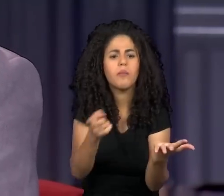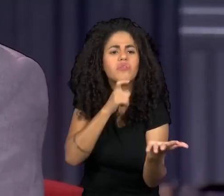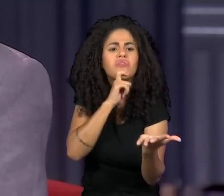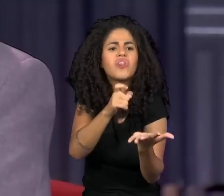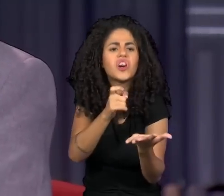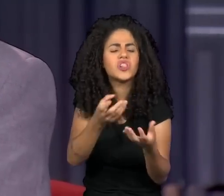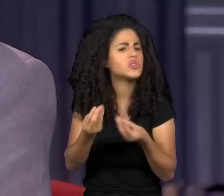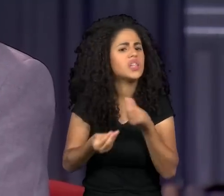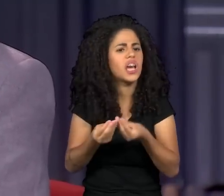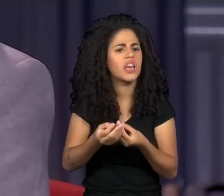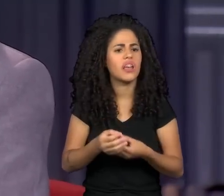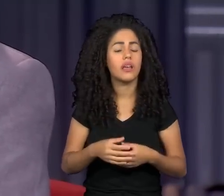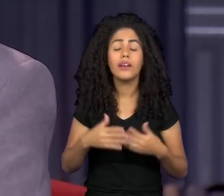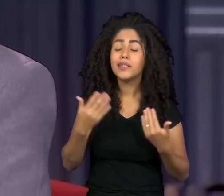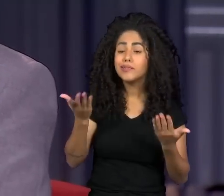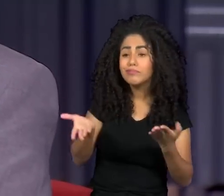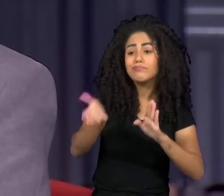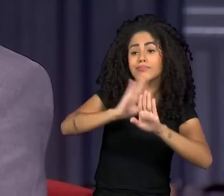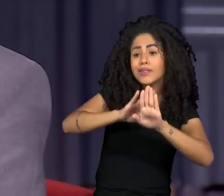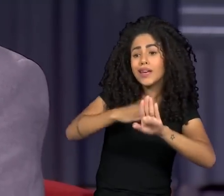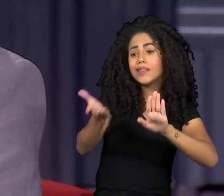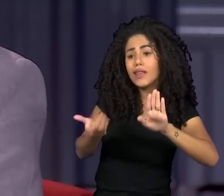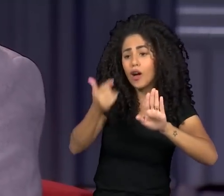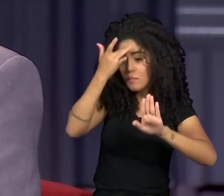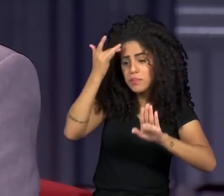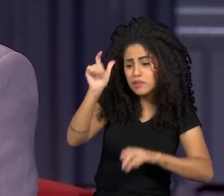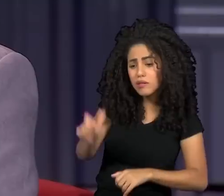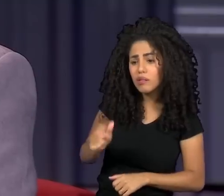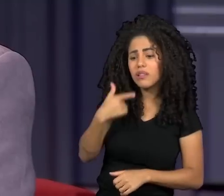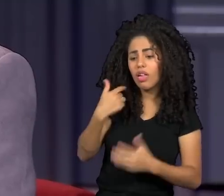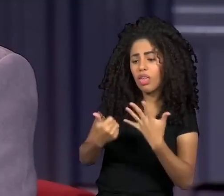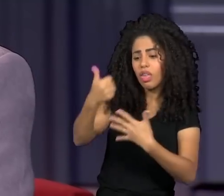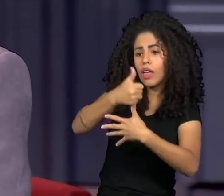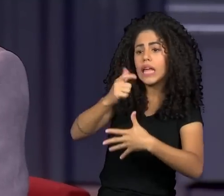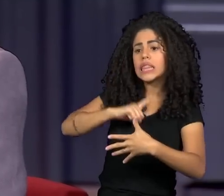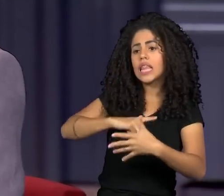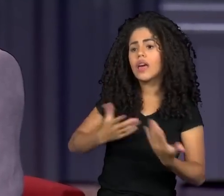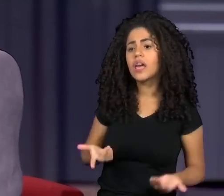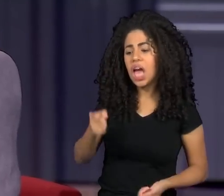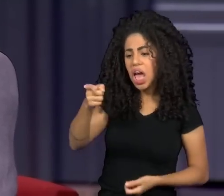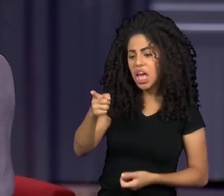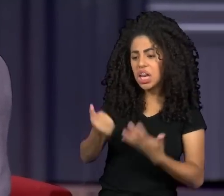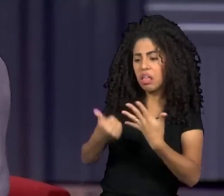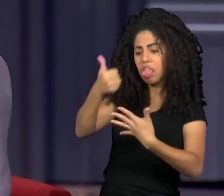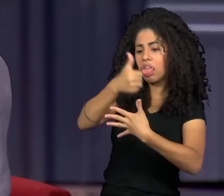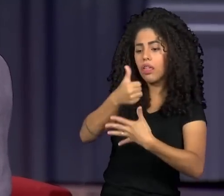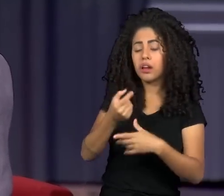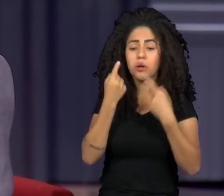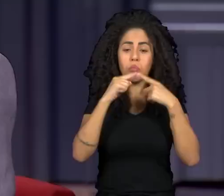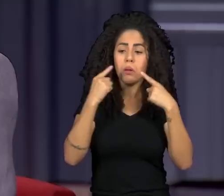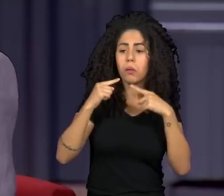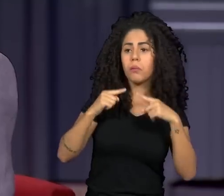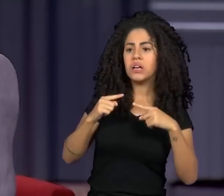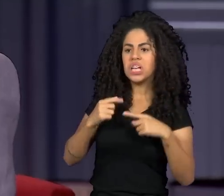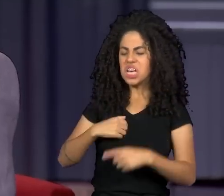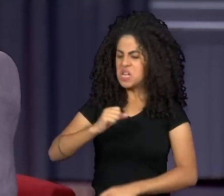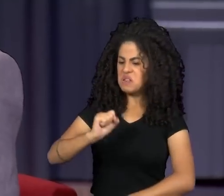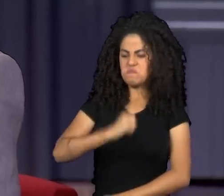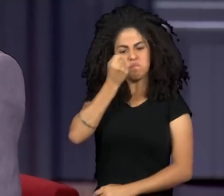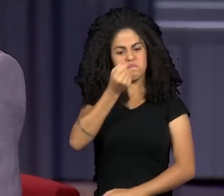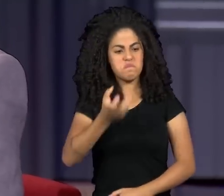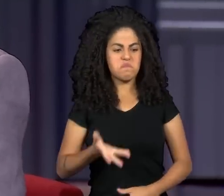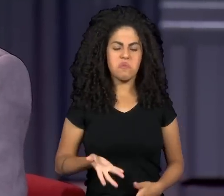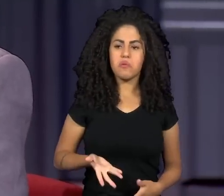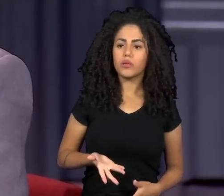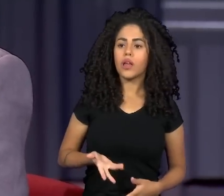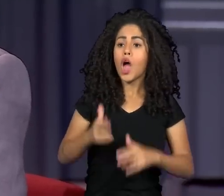eu falei, né, muito comediante que é extremamente privilegiado, e aí no primeiro ponto que ele tem um privilégio questionado, ele fica puto. Nunca tomou